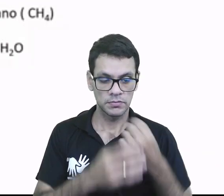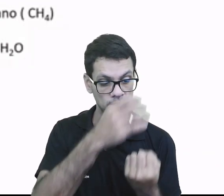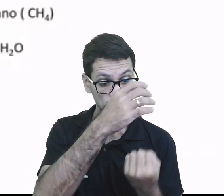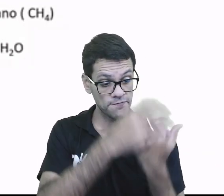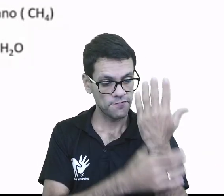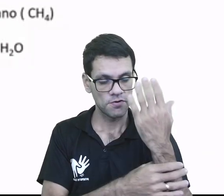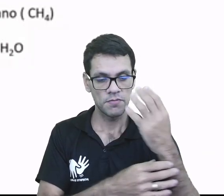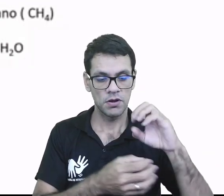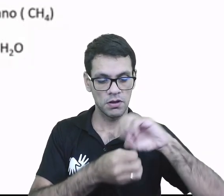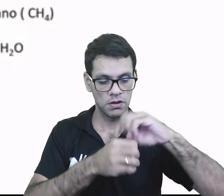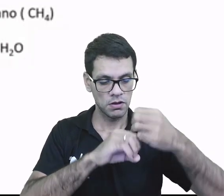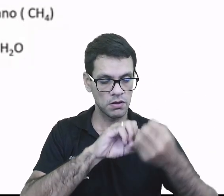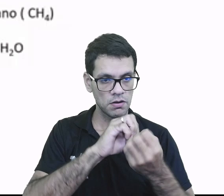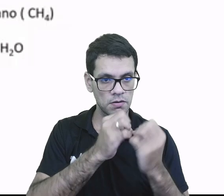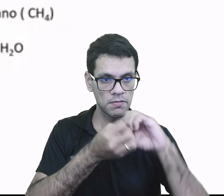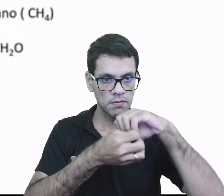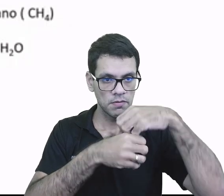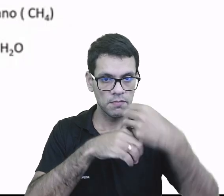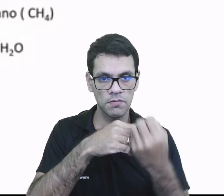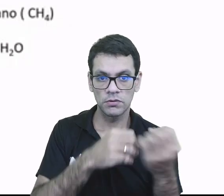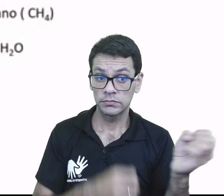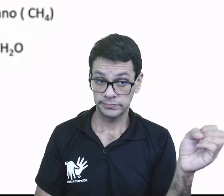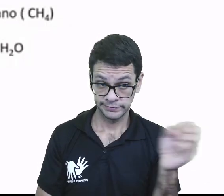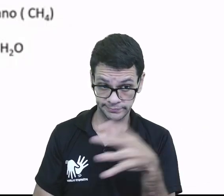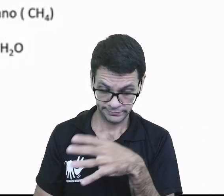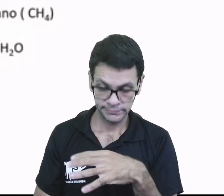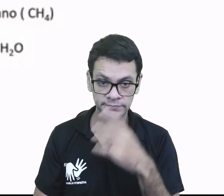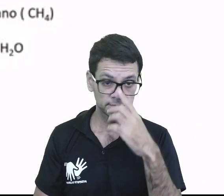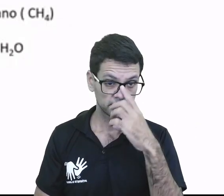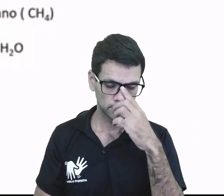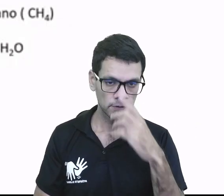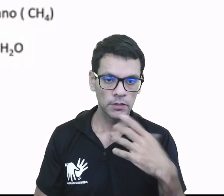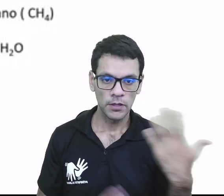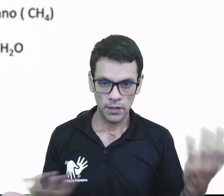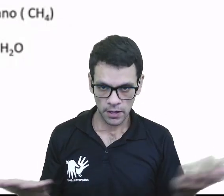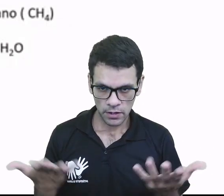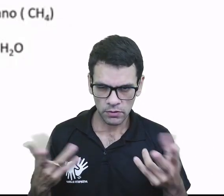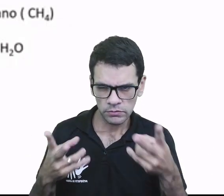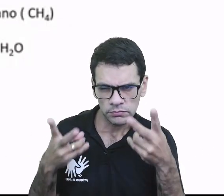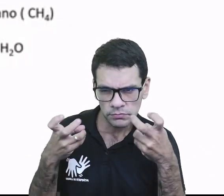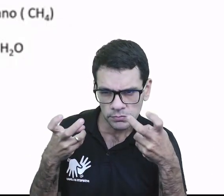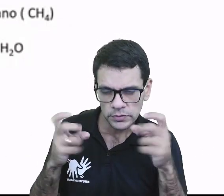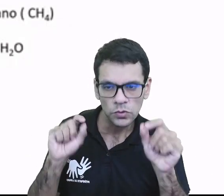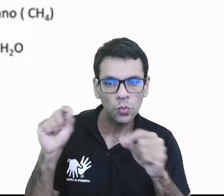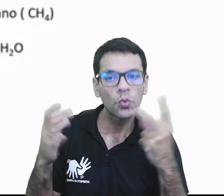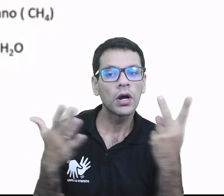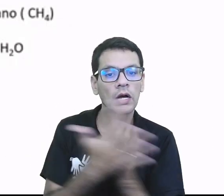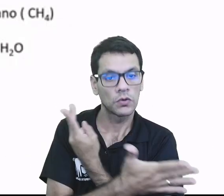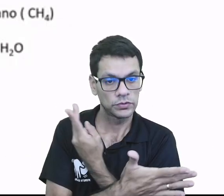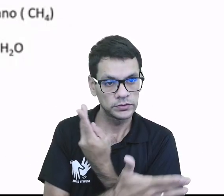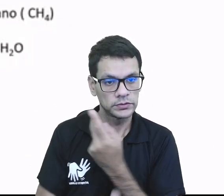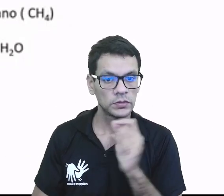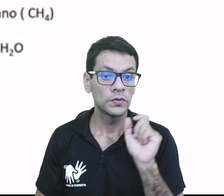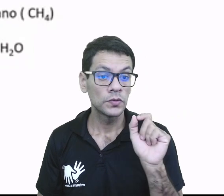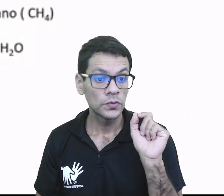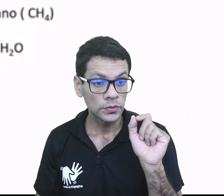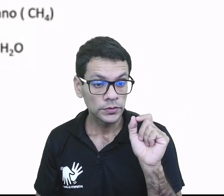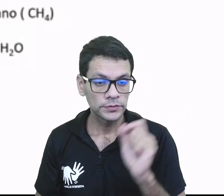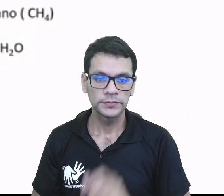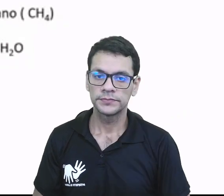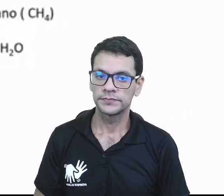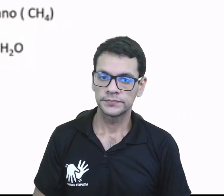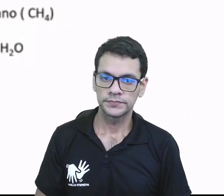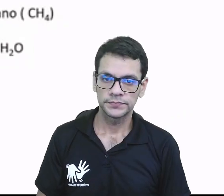molécula. Tá? Percebam isso. Aí, agora eu vou observar o que aconteceu. O que aconteceu com